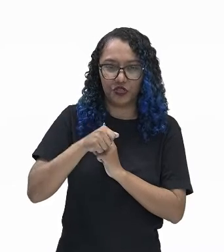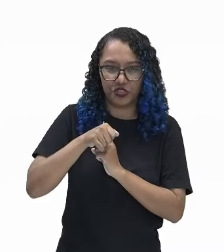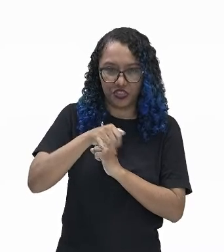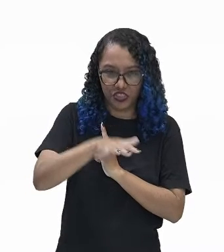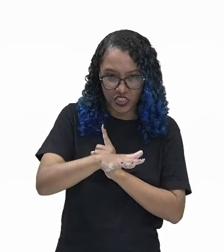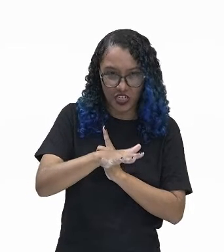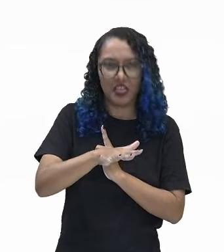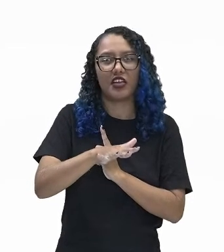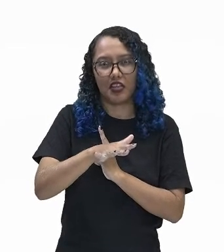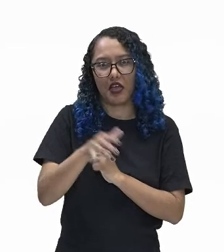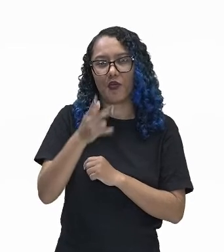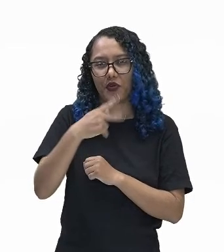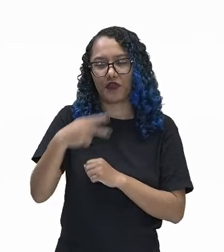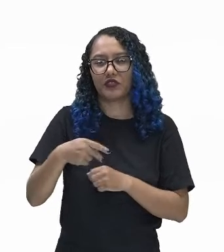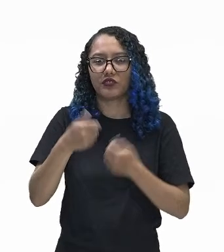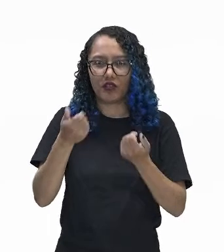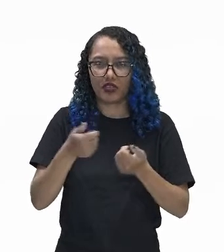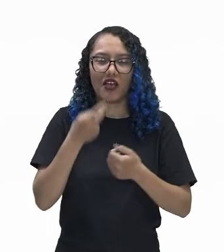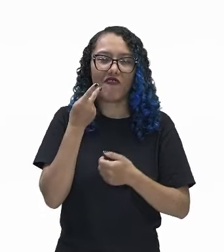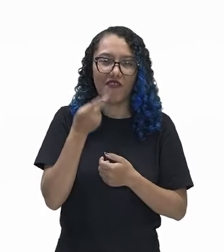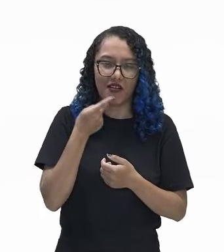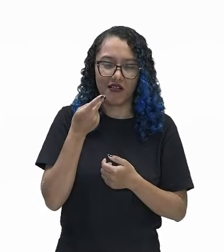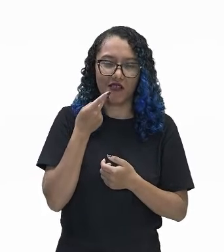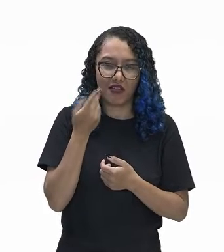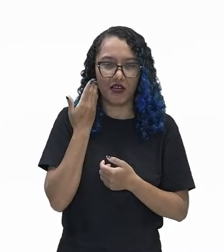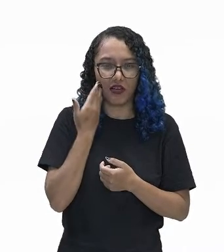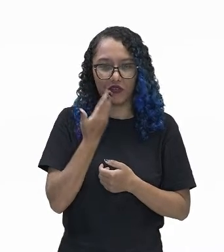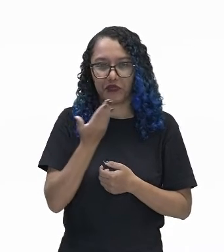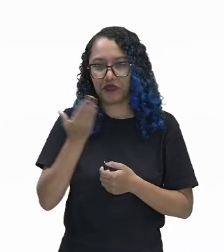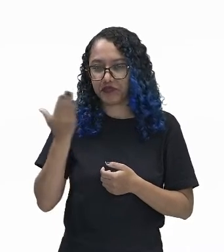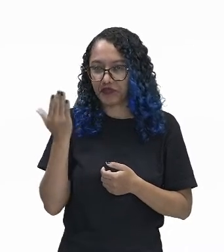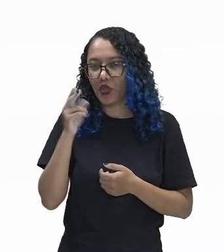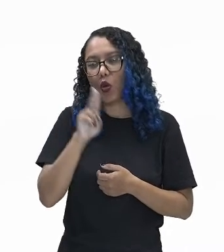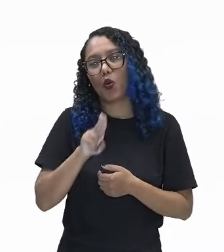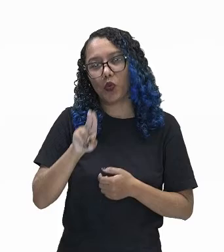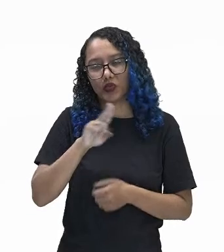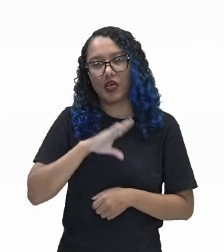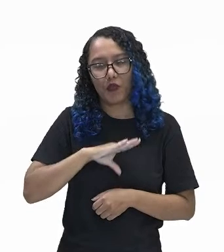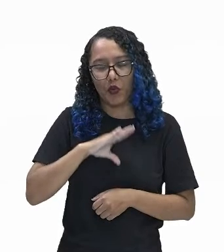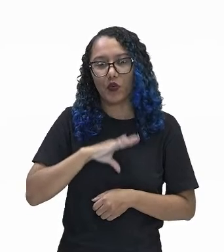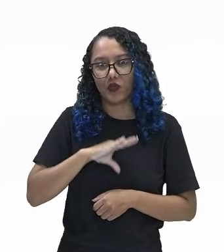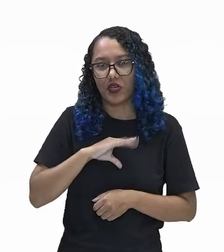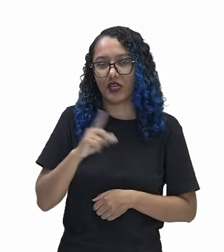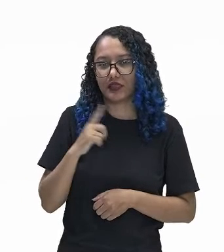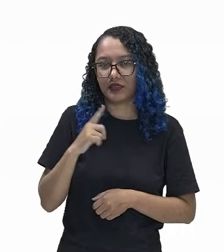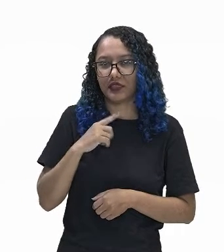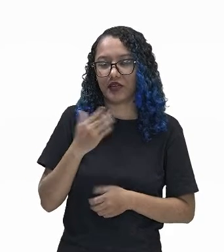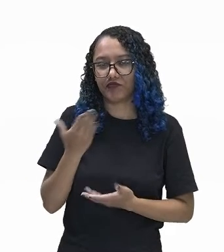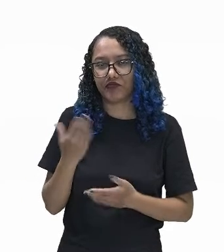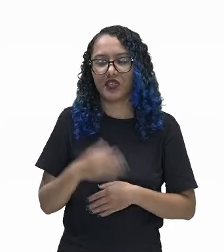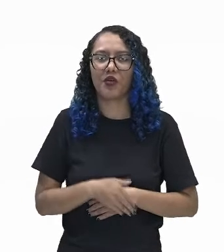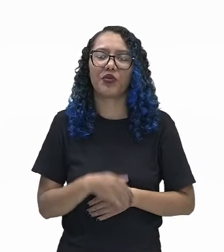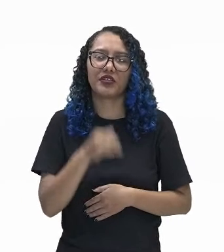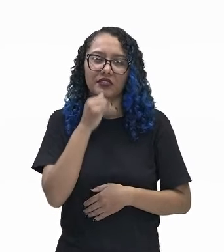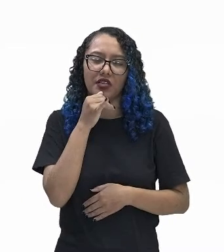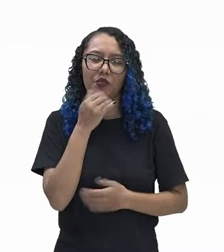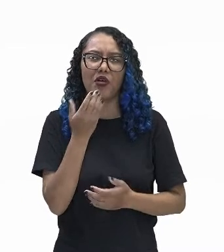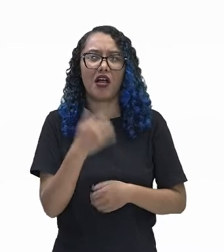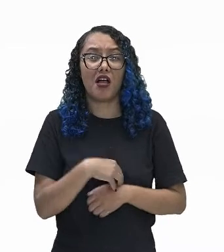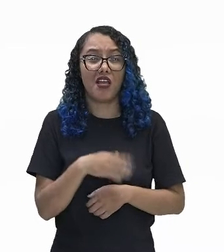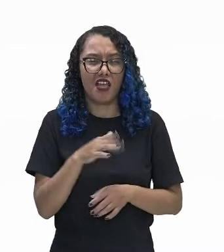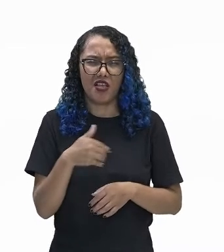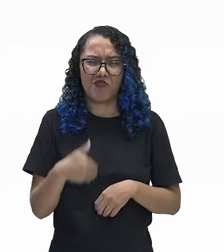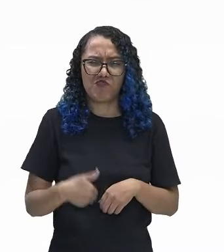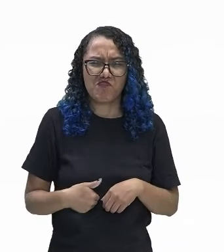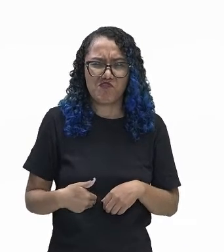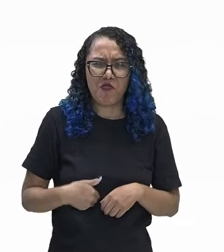Oxente, legal, irado, tchê, mana, né? Tô brocada, que a gente fala às vezes assim, é uma gíria até